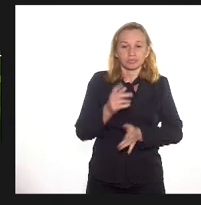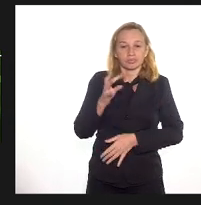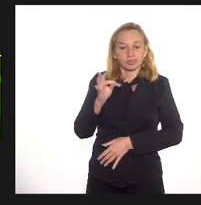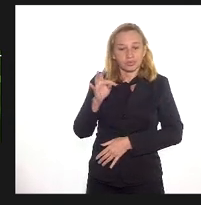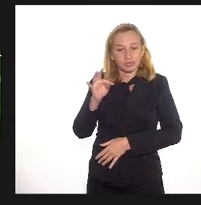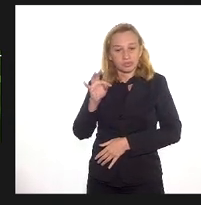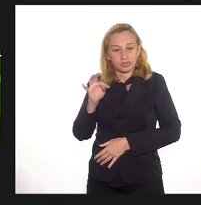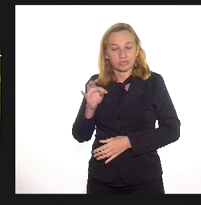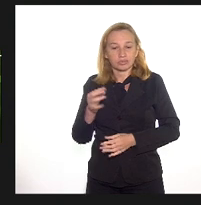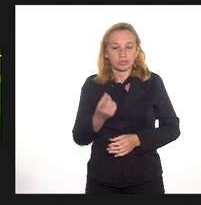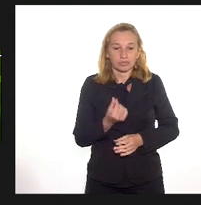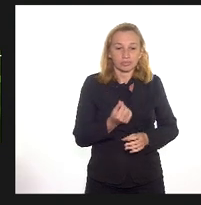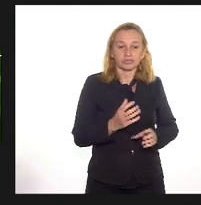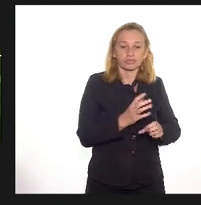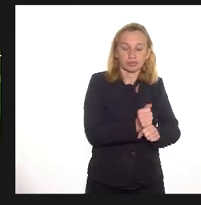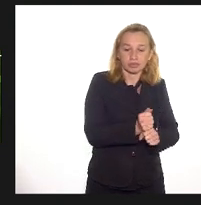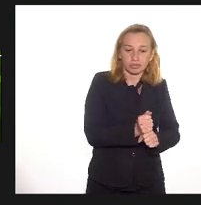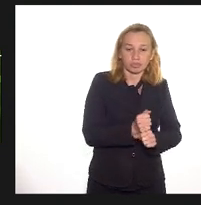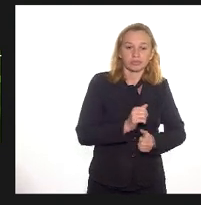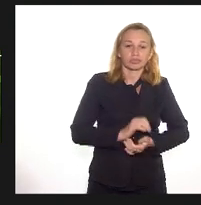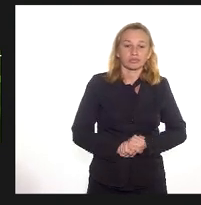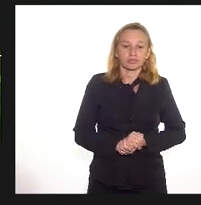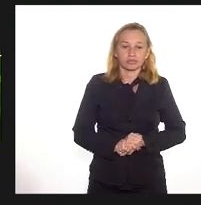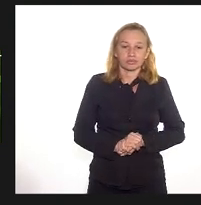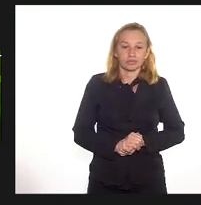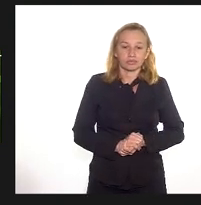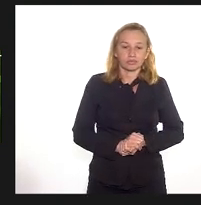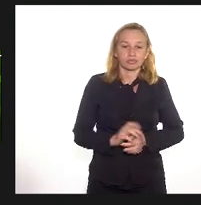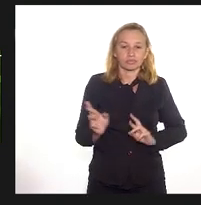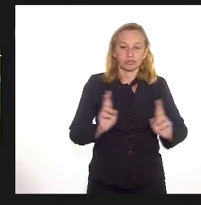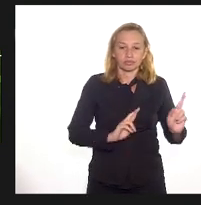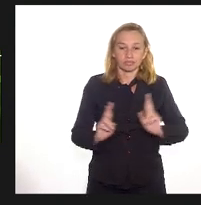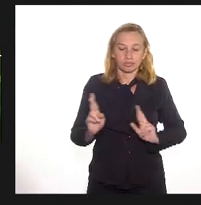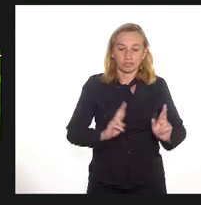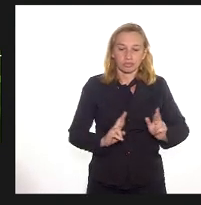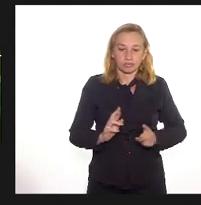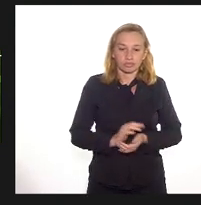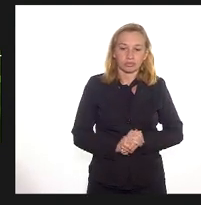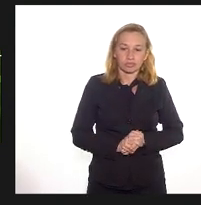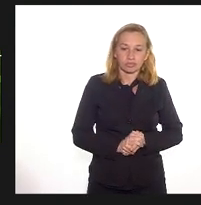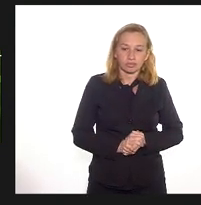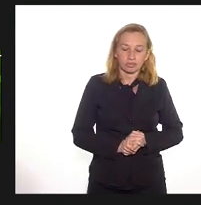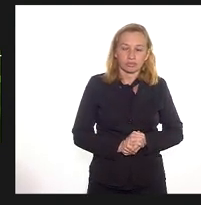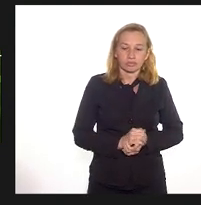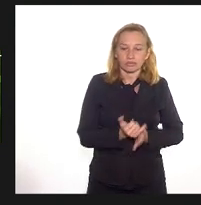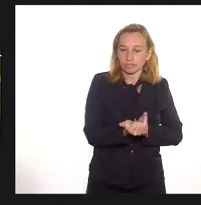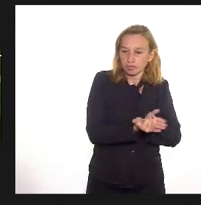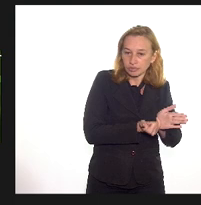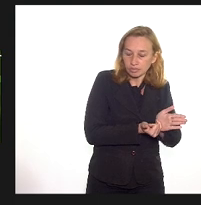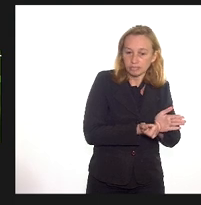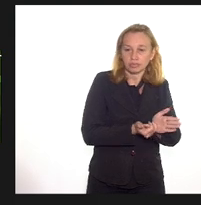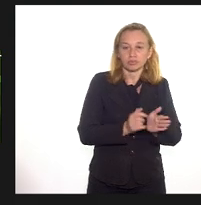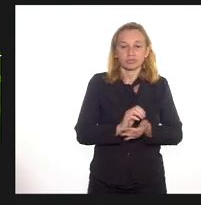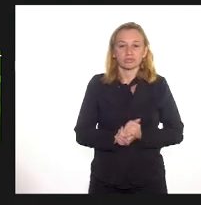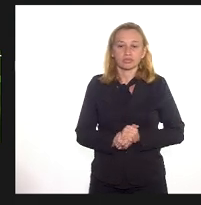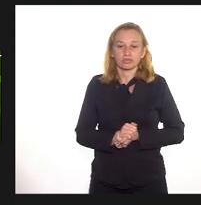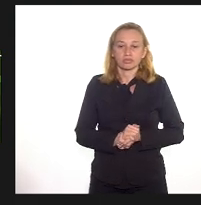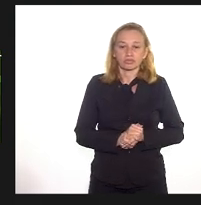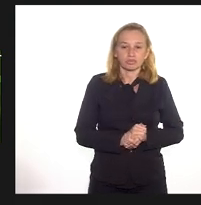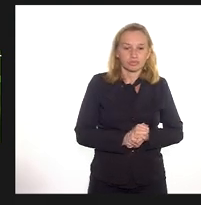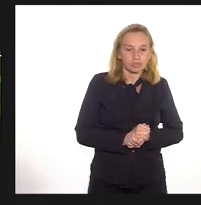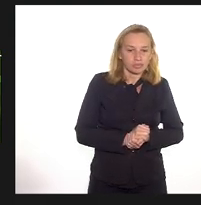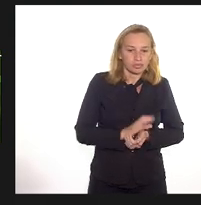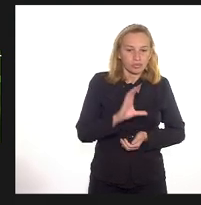que são indedutíveis, né? Eles estão aqui relacionados, então não é possível deduzir imposto de renda, contribuição social, PIS, COFINS, que